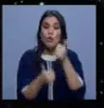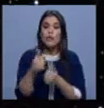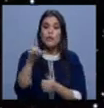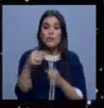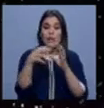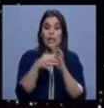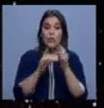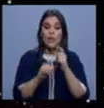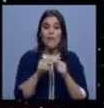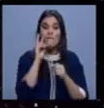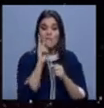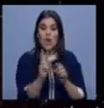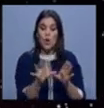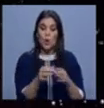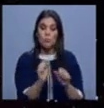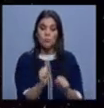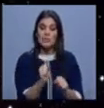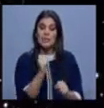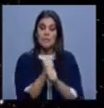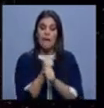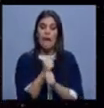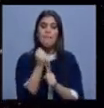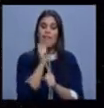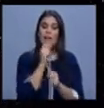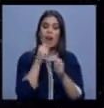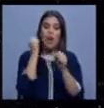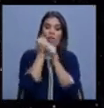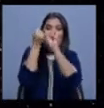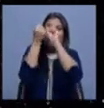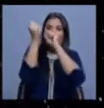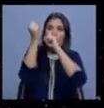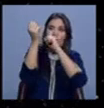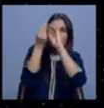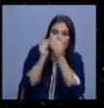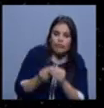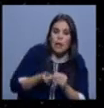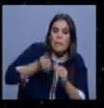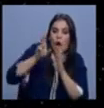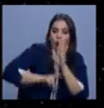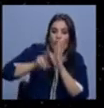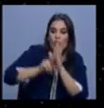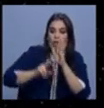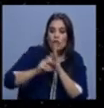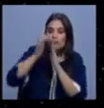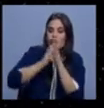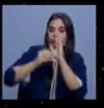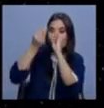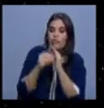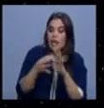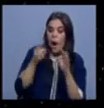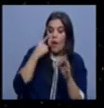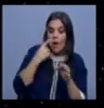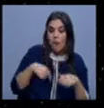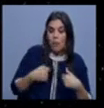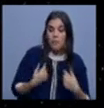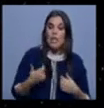ver qual era a equipa que conseguia construir o melhor relatório associado à sua própria experiência. E por isso é que eu vou